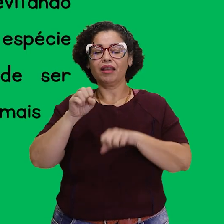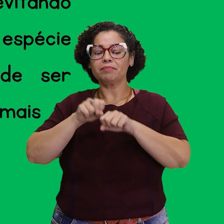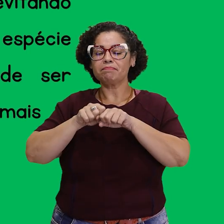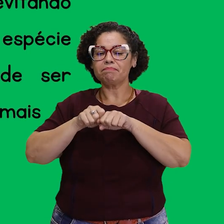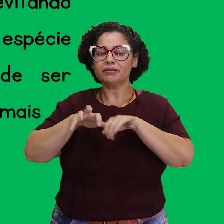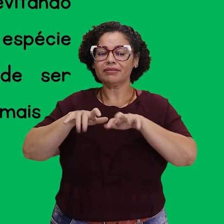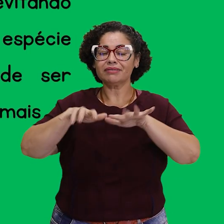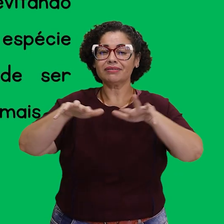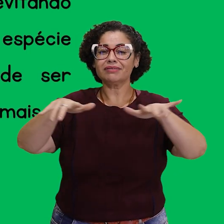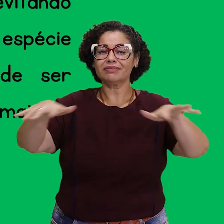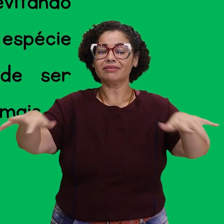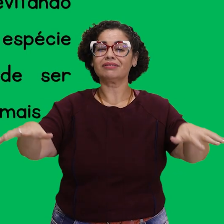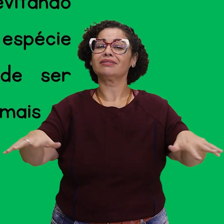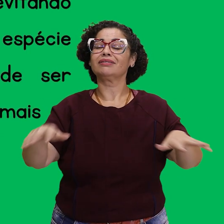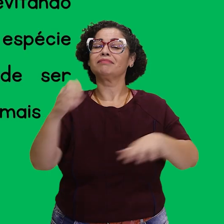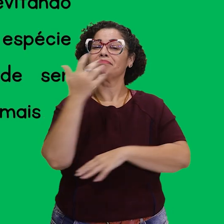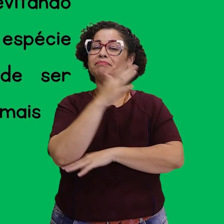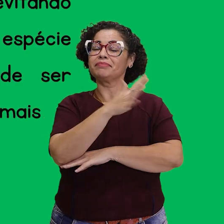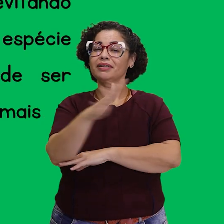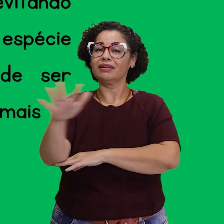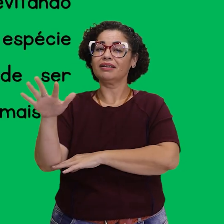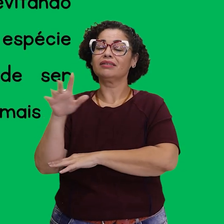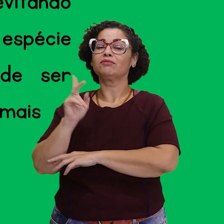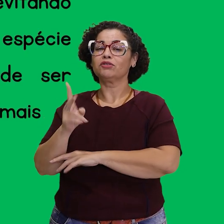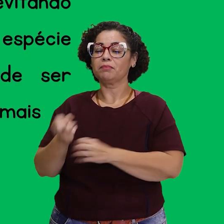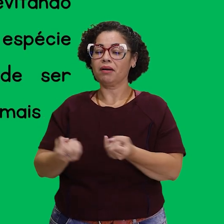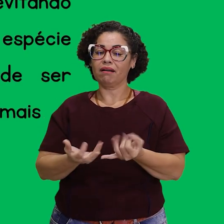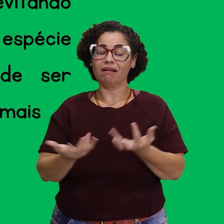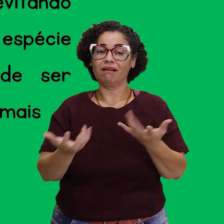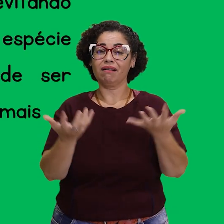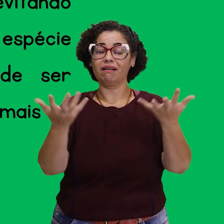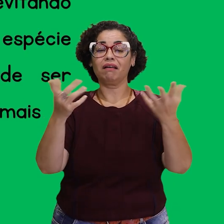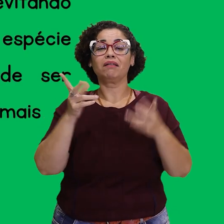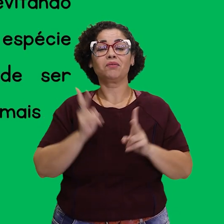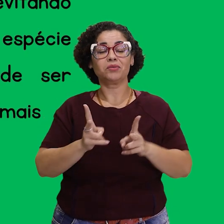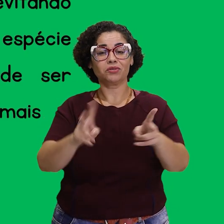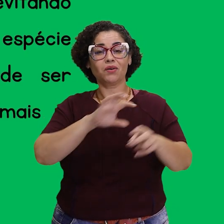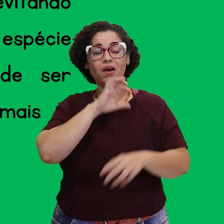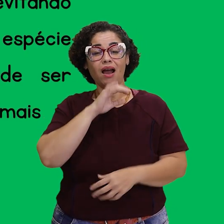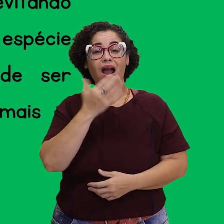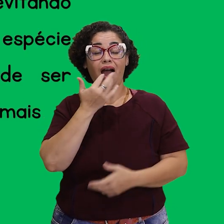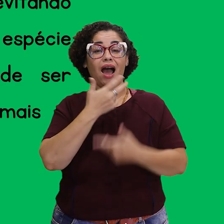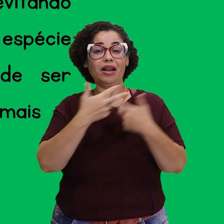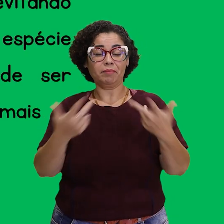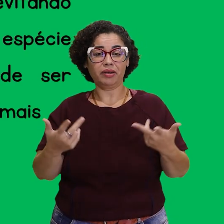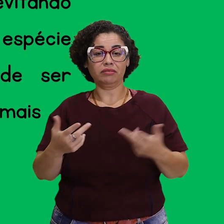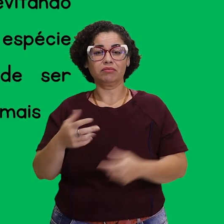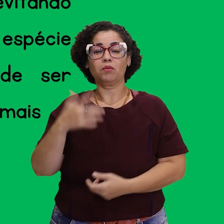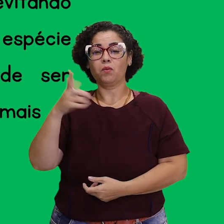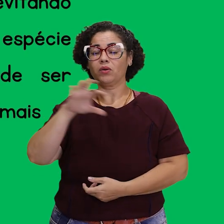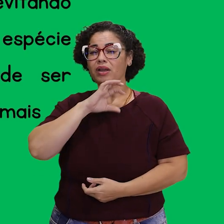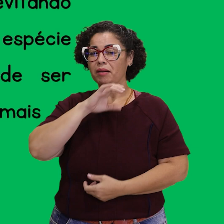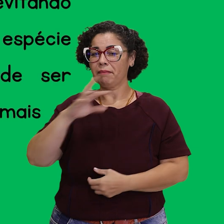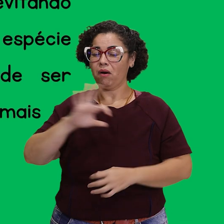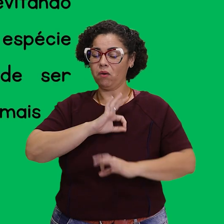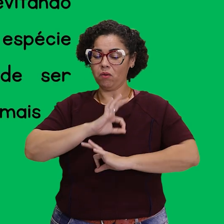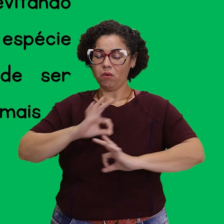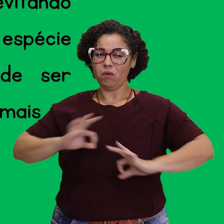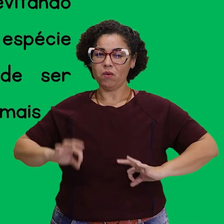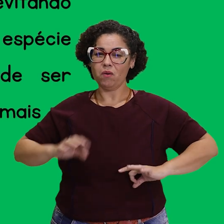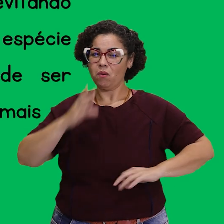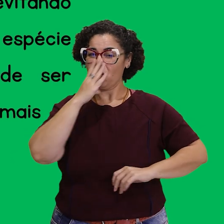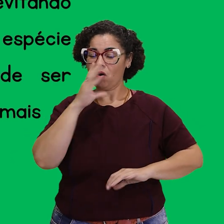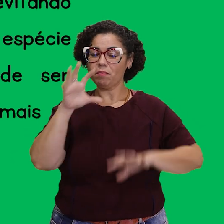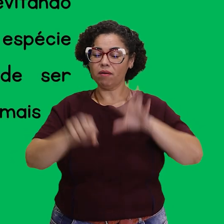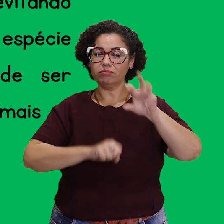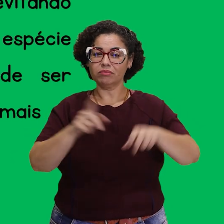na polinização das plantas, o que garante a produção de alimentos. Já os predadores, como onças